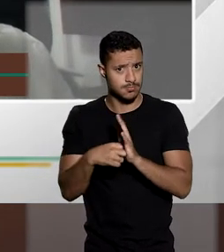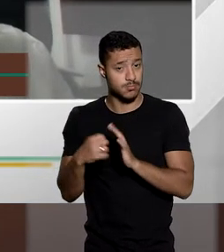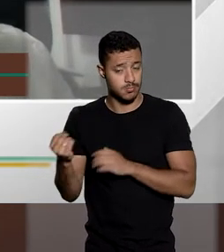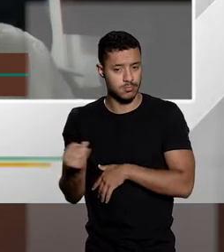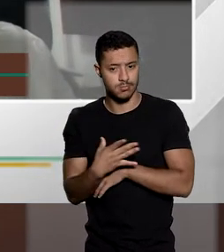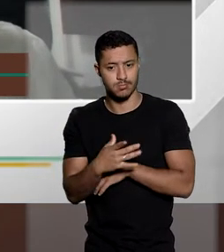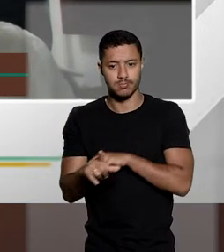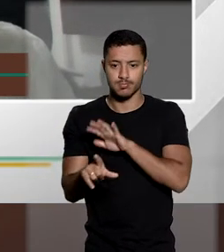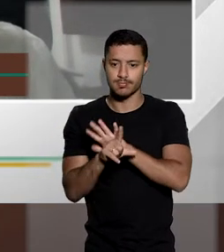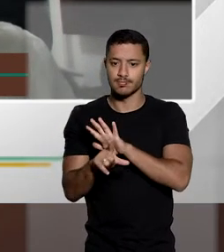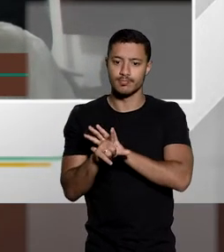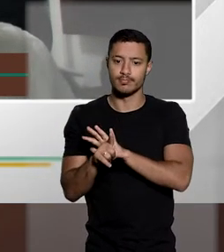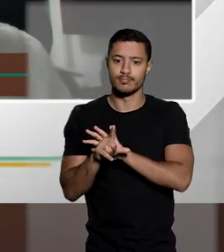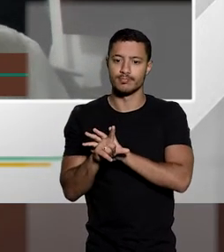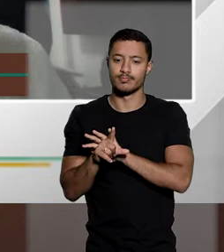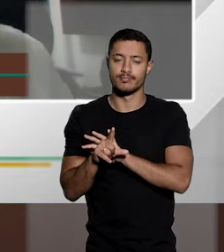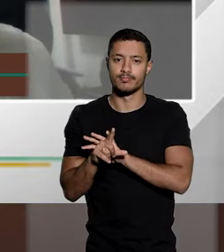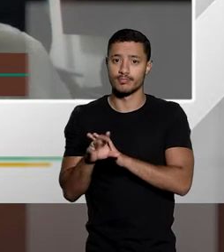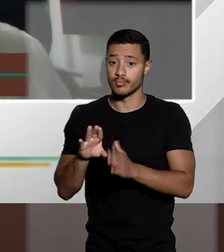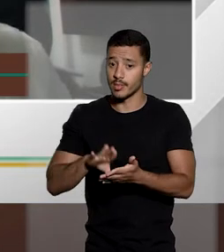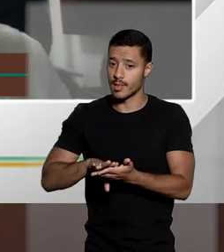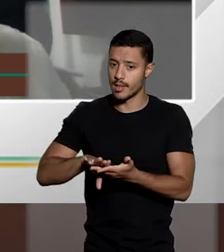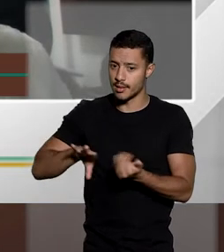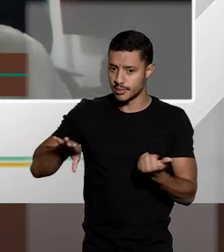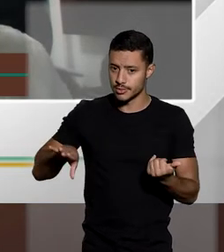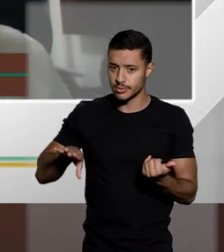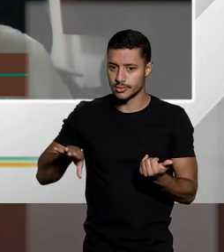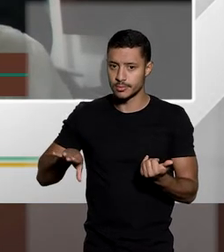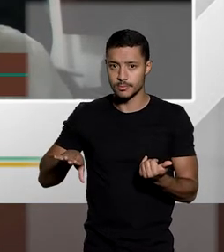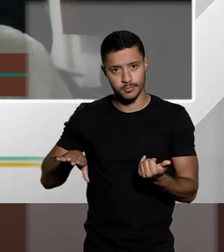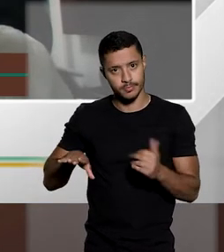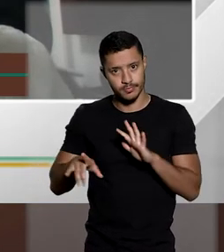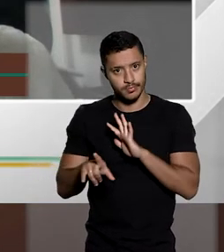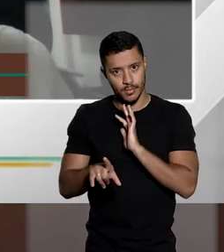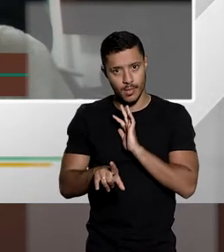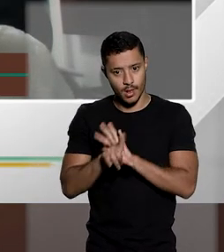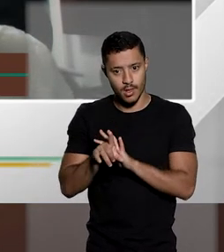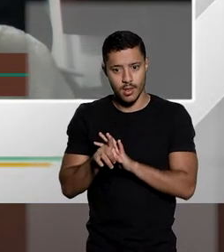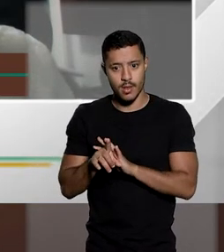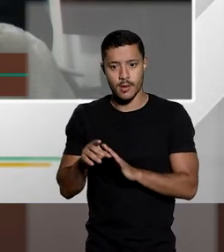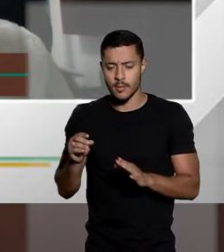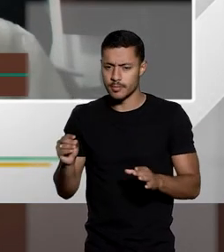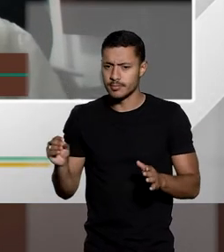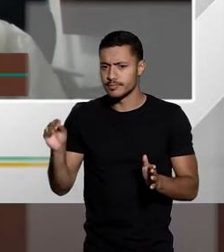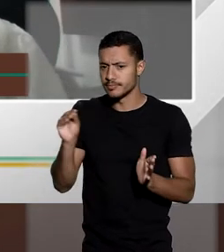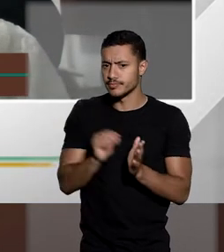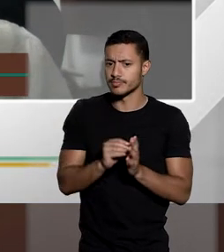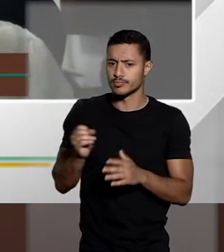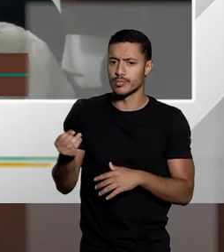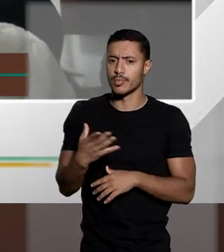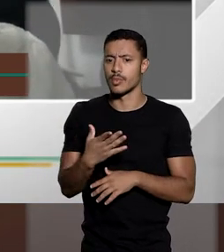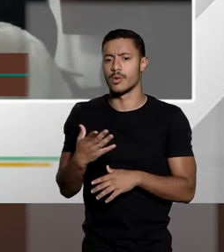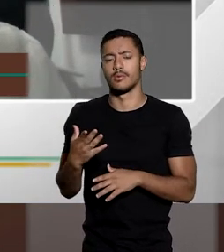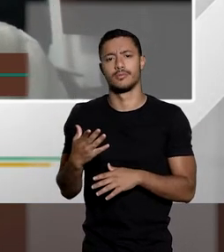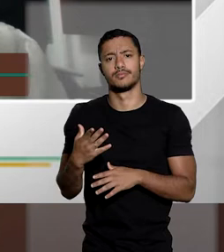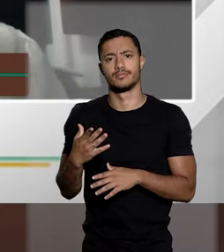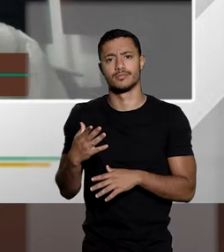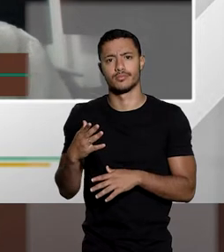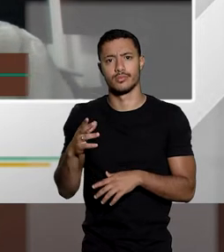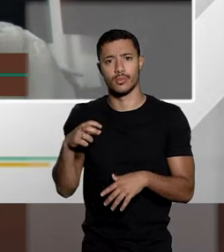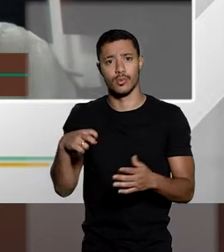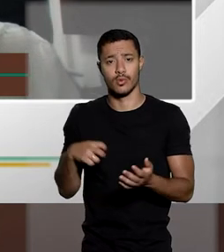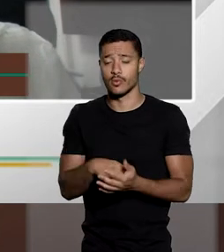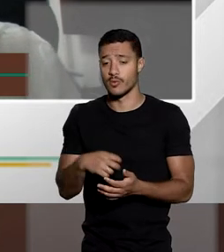nova lei, ela tirou esse capítulo da Lei de Licitações e incluiu um novo capítulo no Código